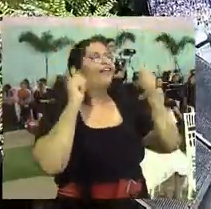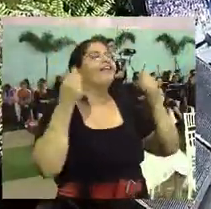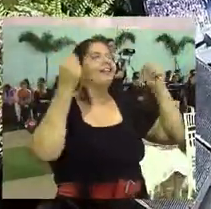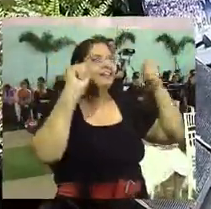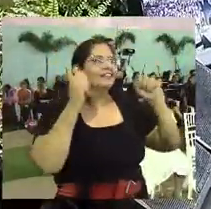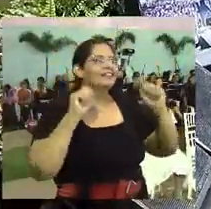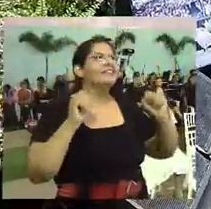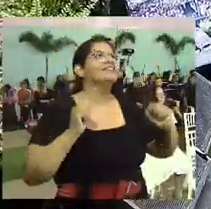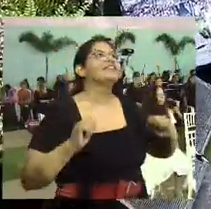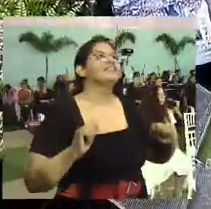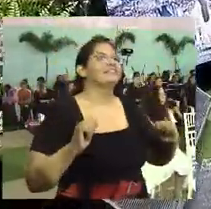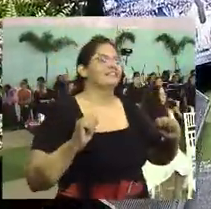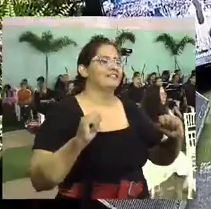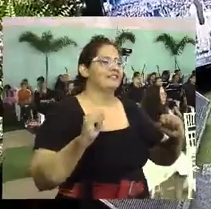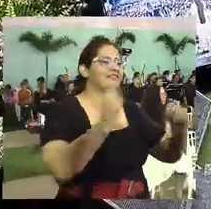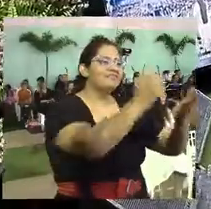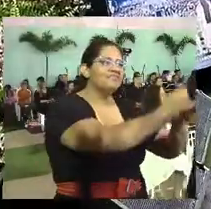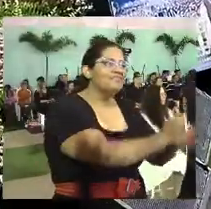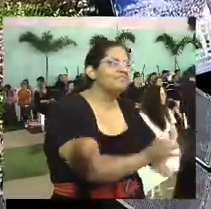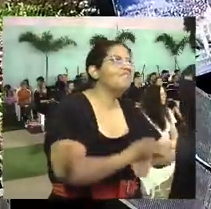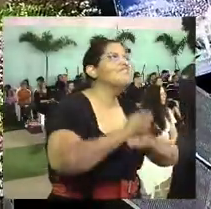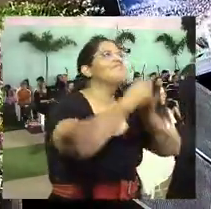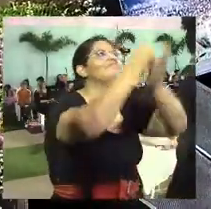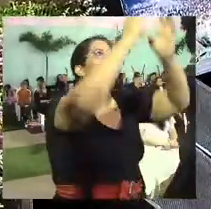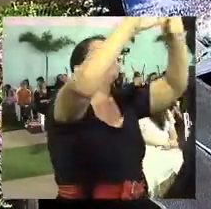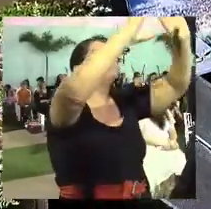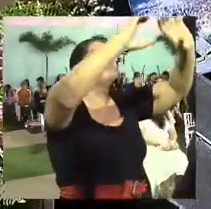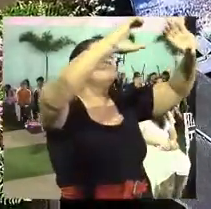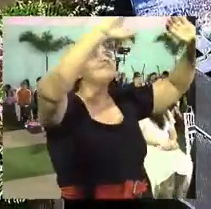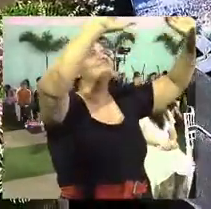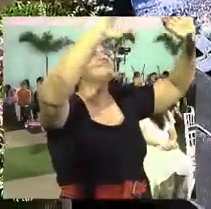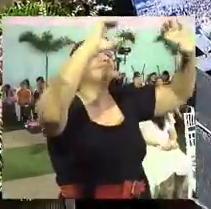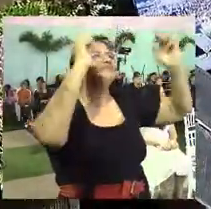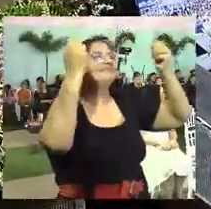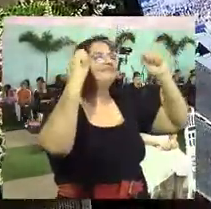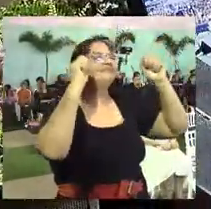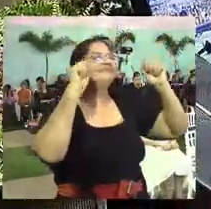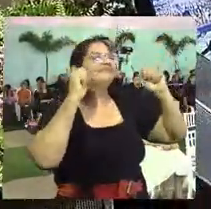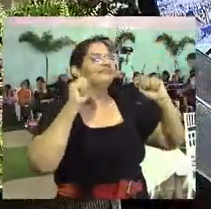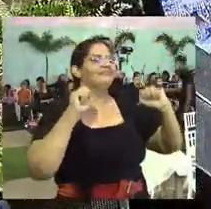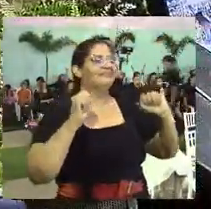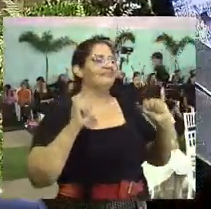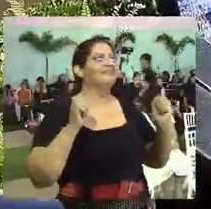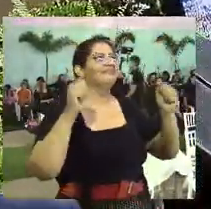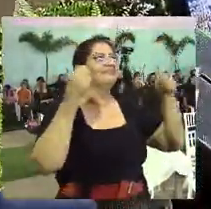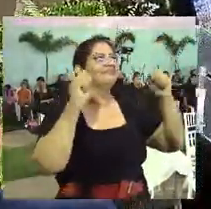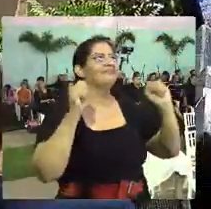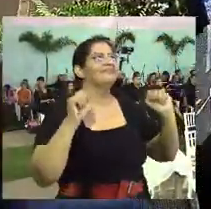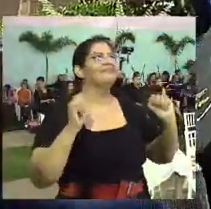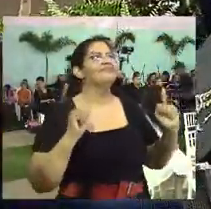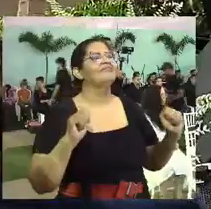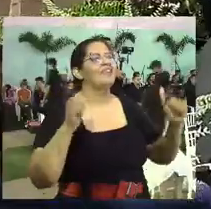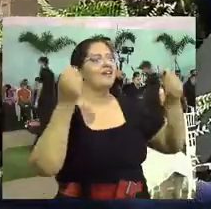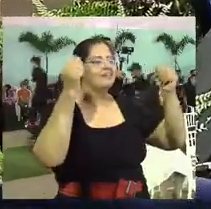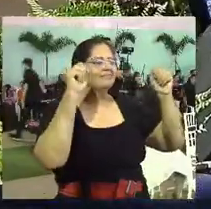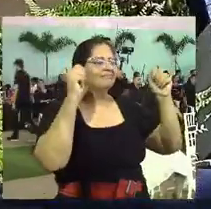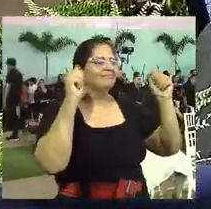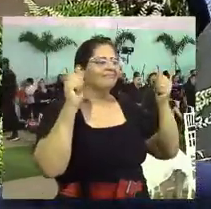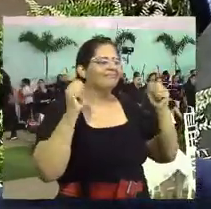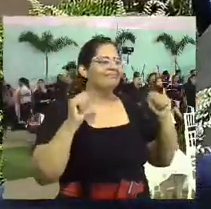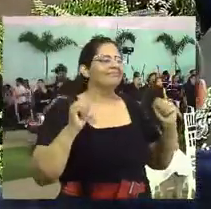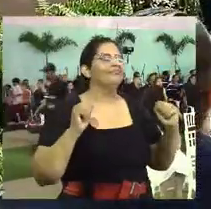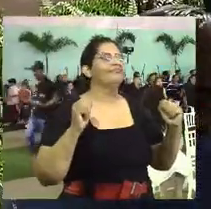adorarei te adorarei quando chegar aí no céu te adorarei te adorarei